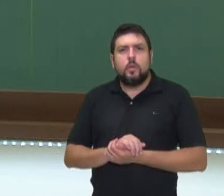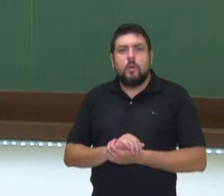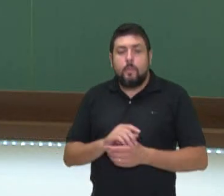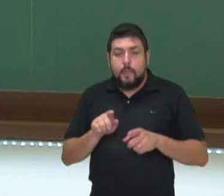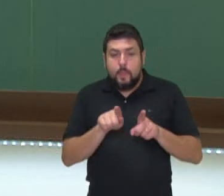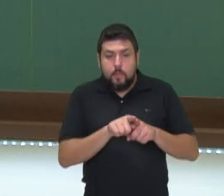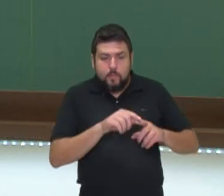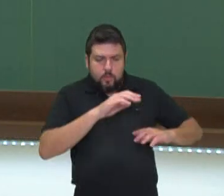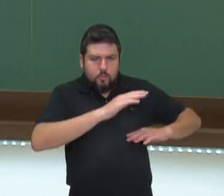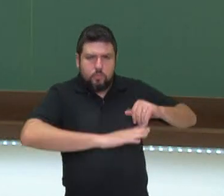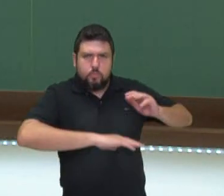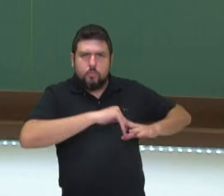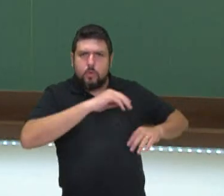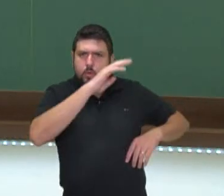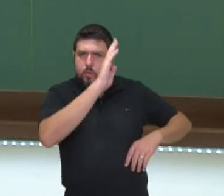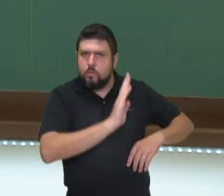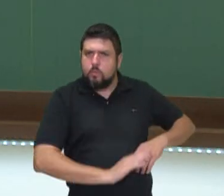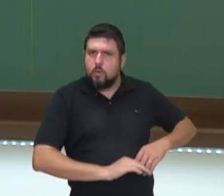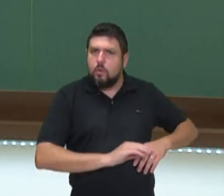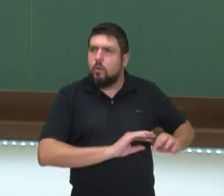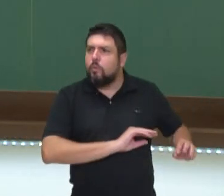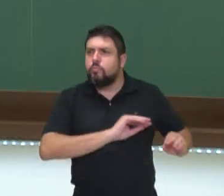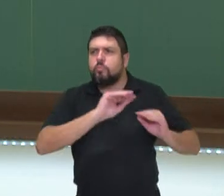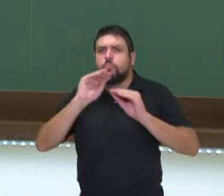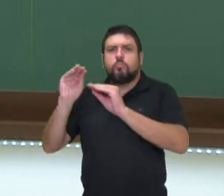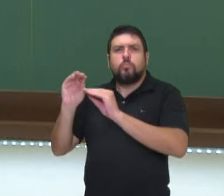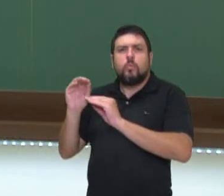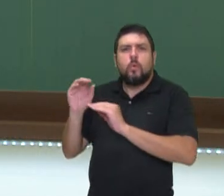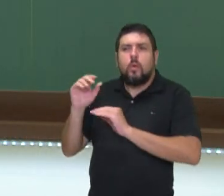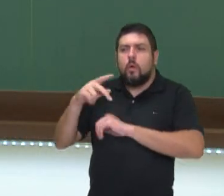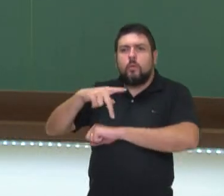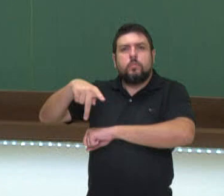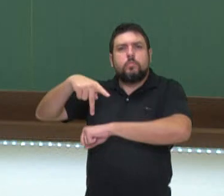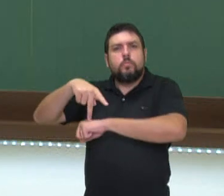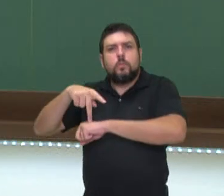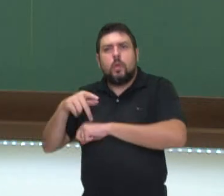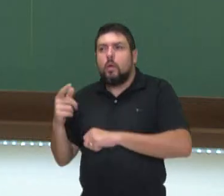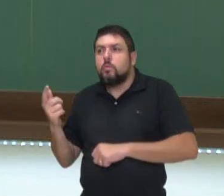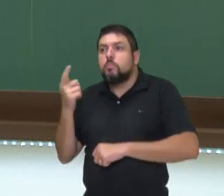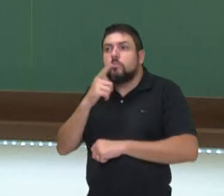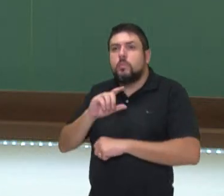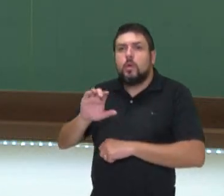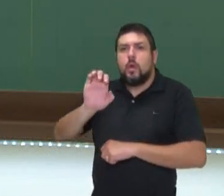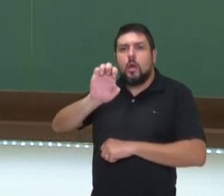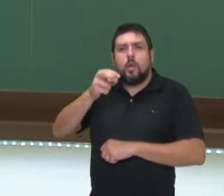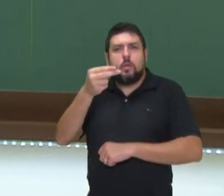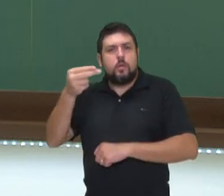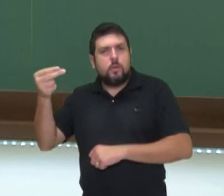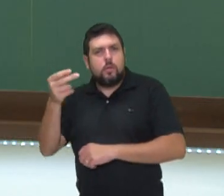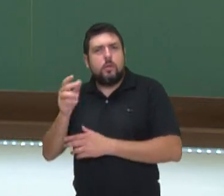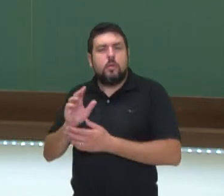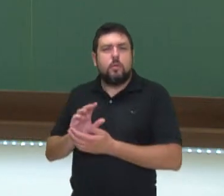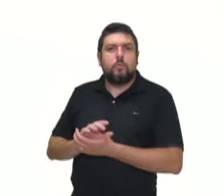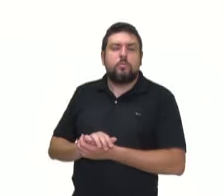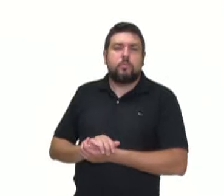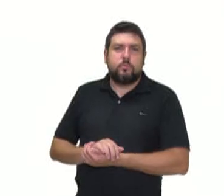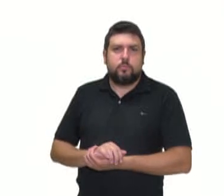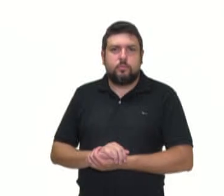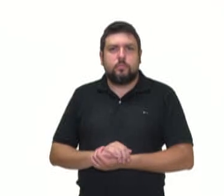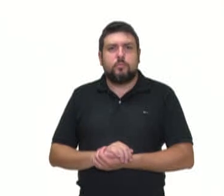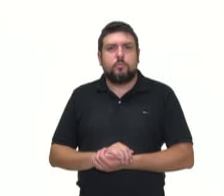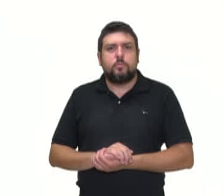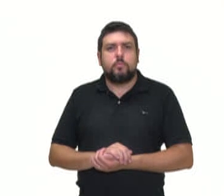no Brasil, vai para fora, né? Ganha milhões lá, ganha em euros, ganha em dólar, né?